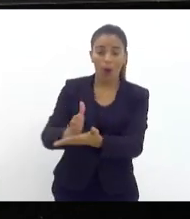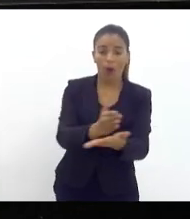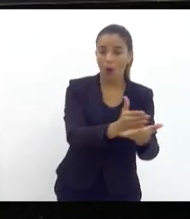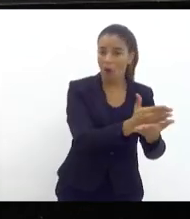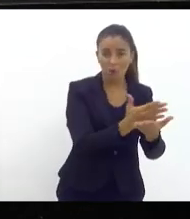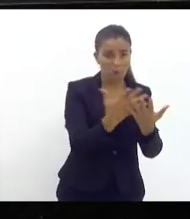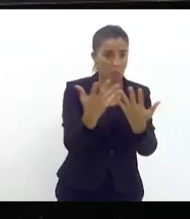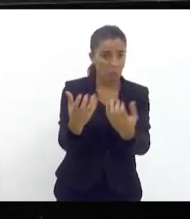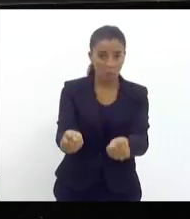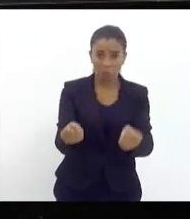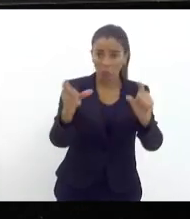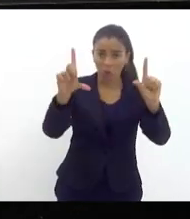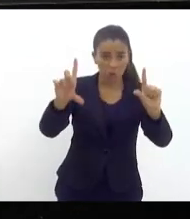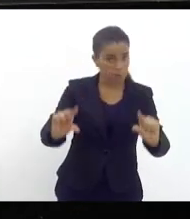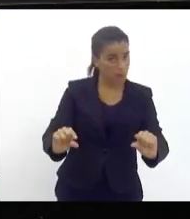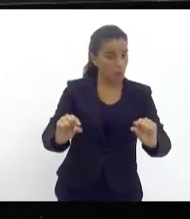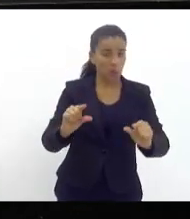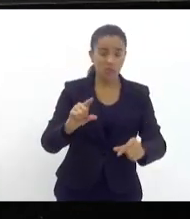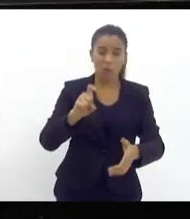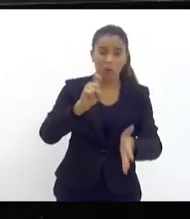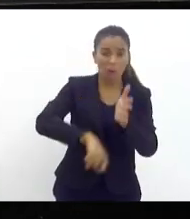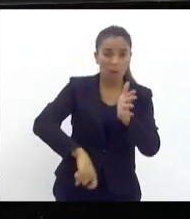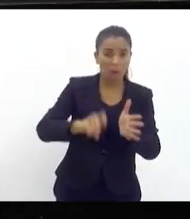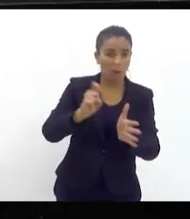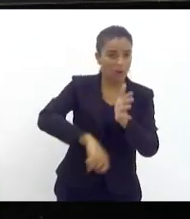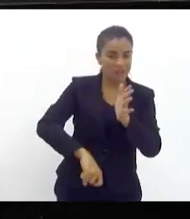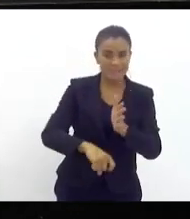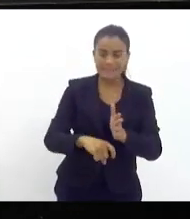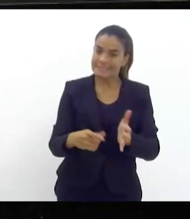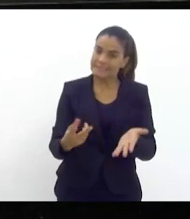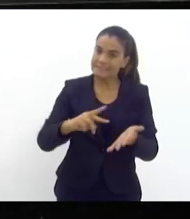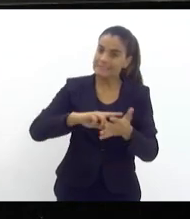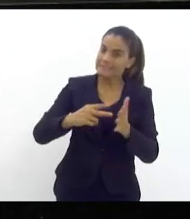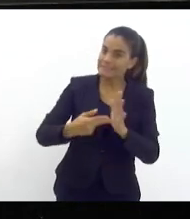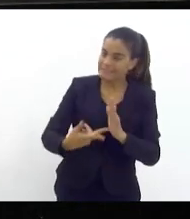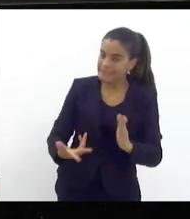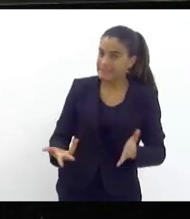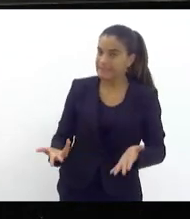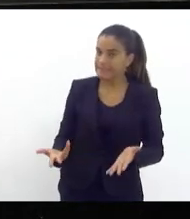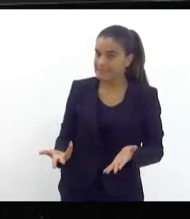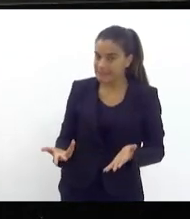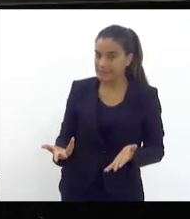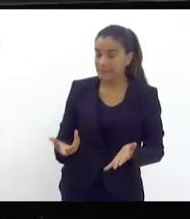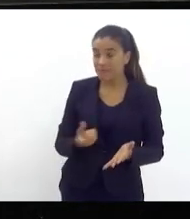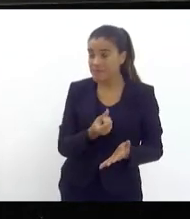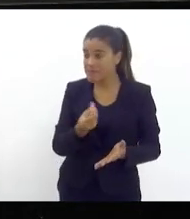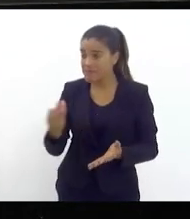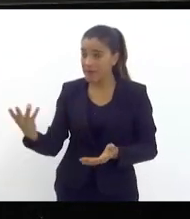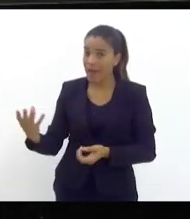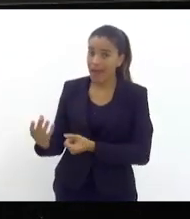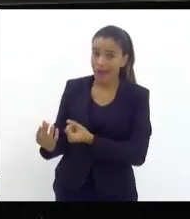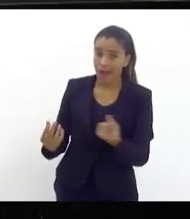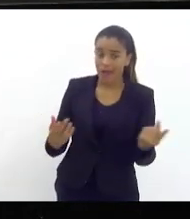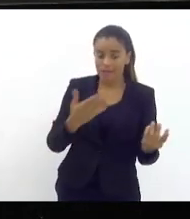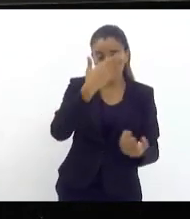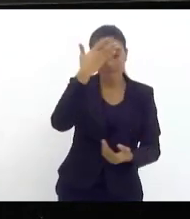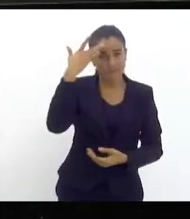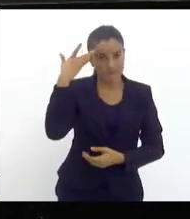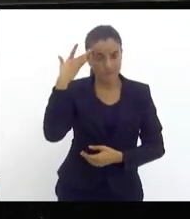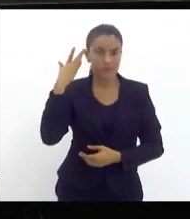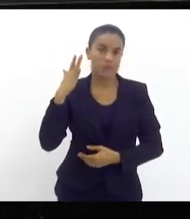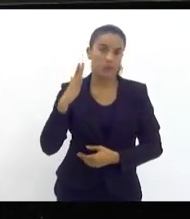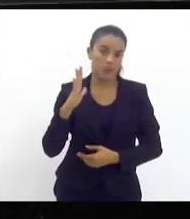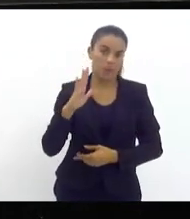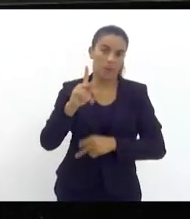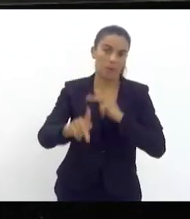essa diminuição na cobrança então ou seja muito moradores do nosso Estado